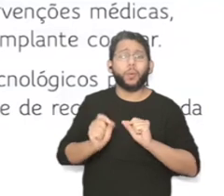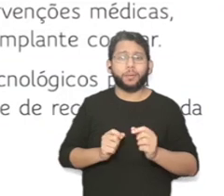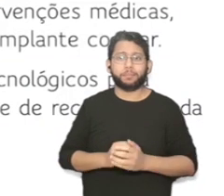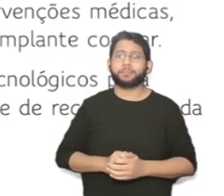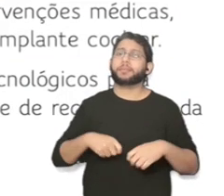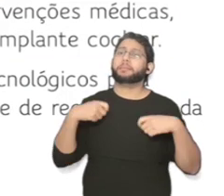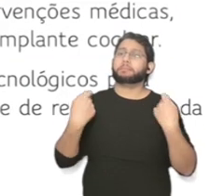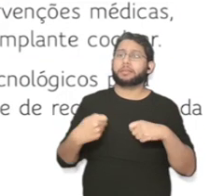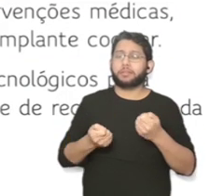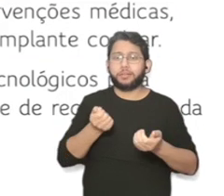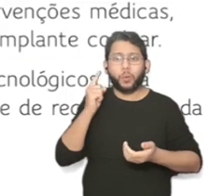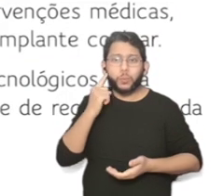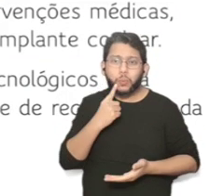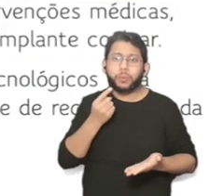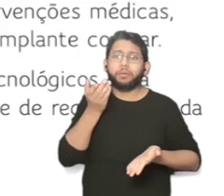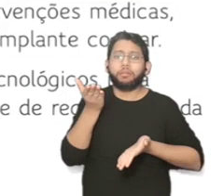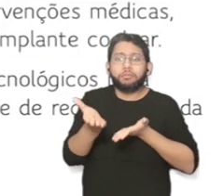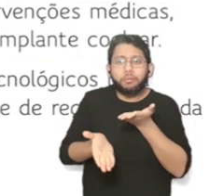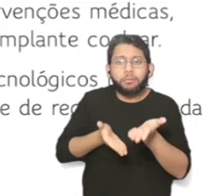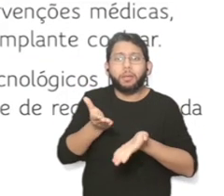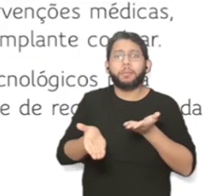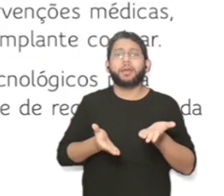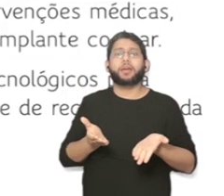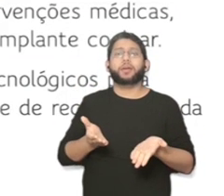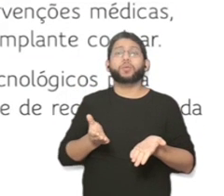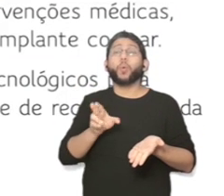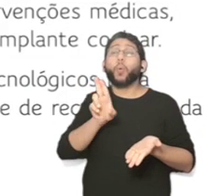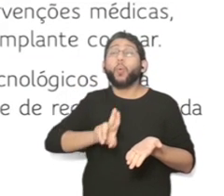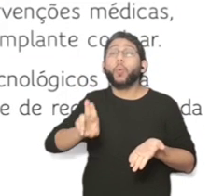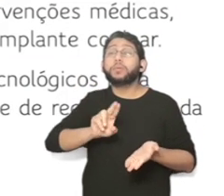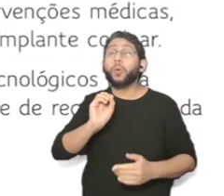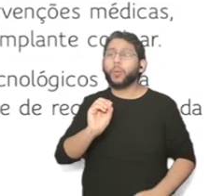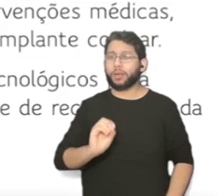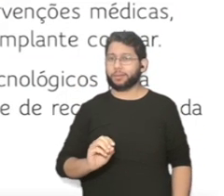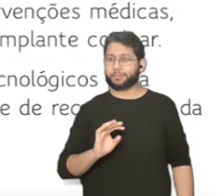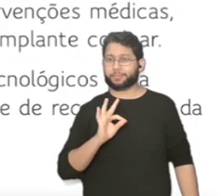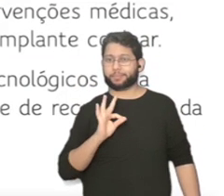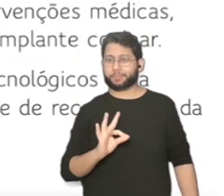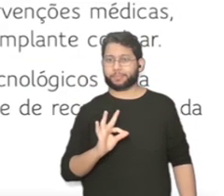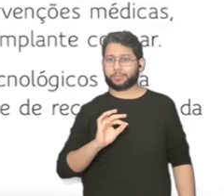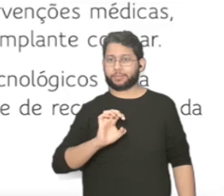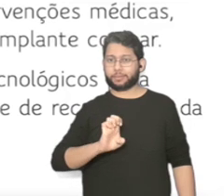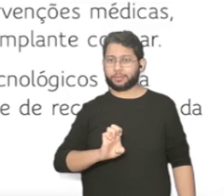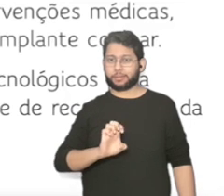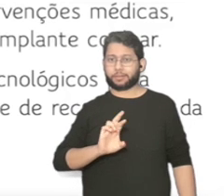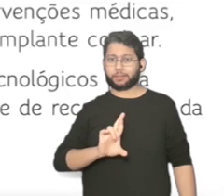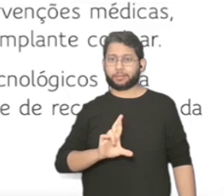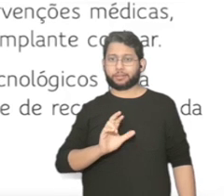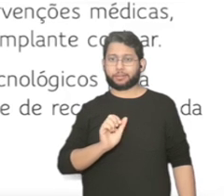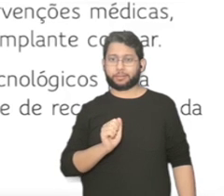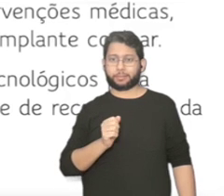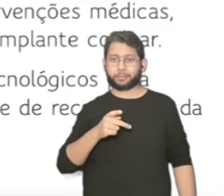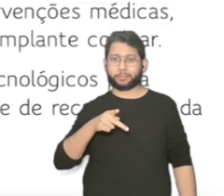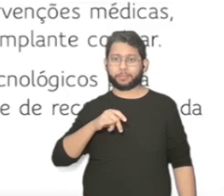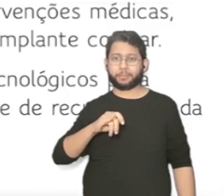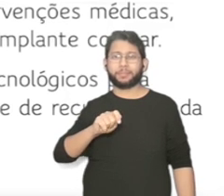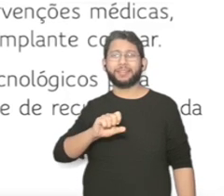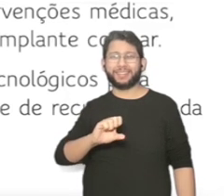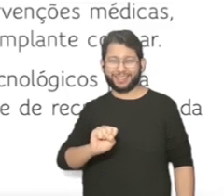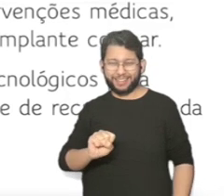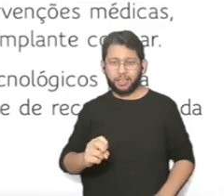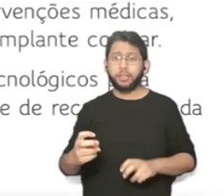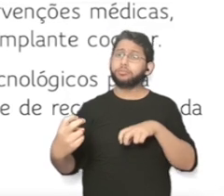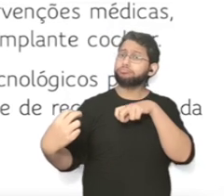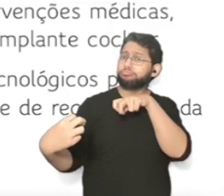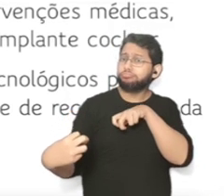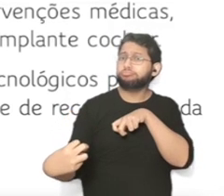o tratamento e a reabilitação do surdo por meio de terapias. terapias que são feitas por fonoaudiólogos